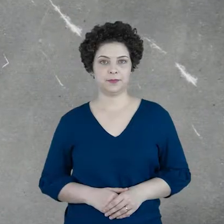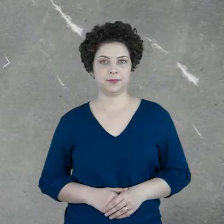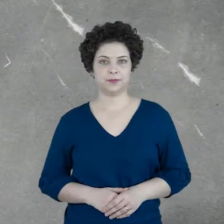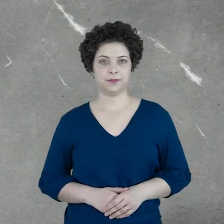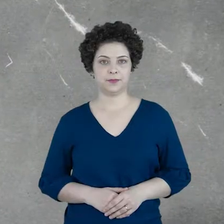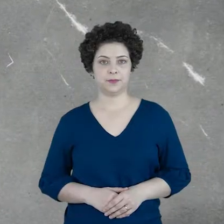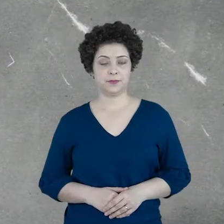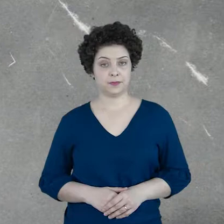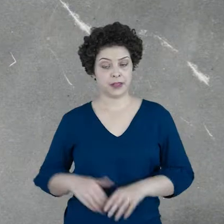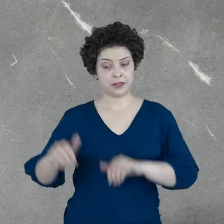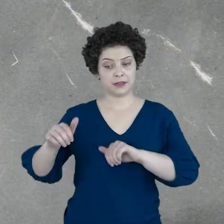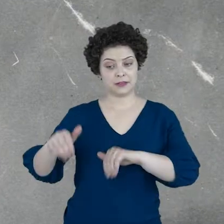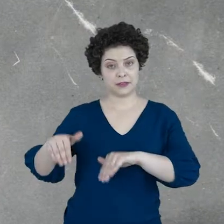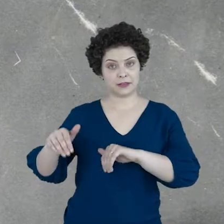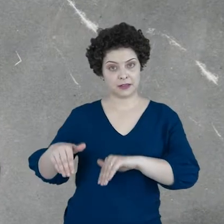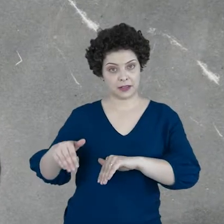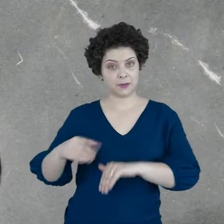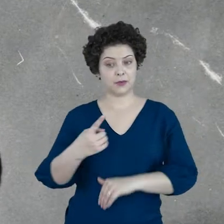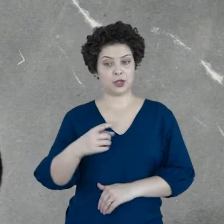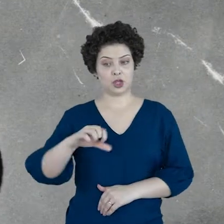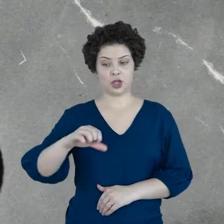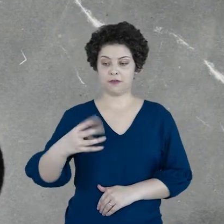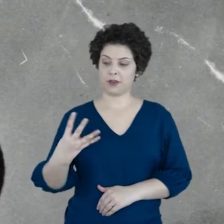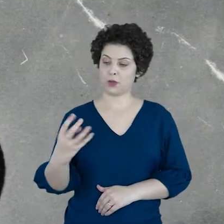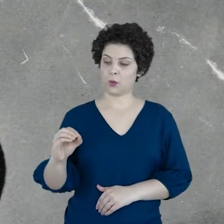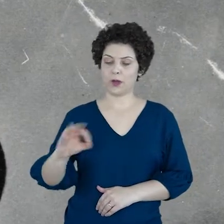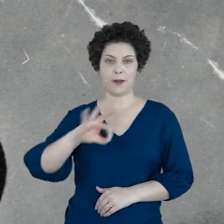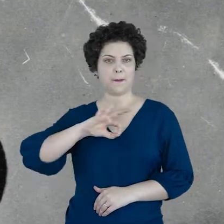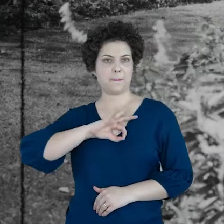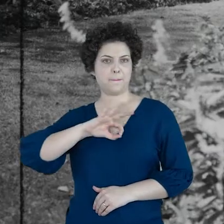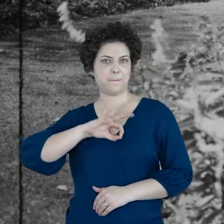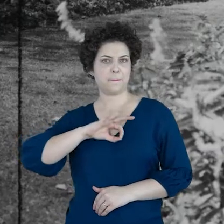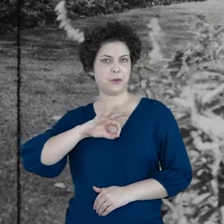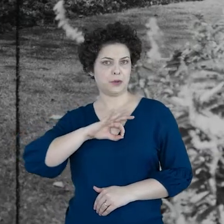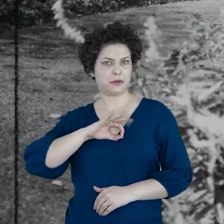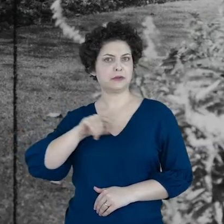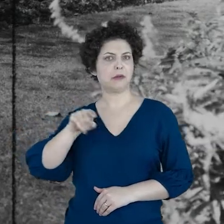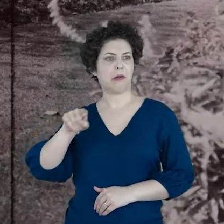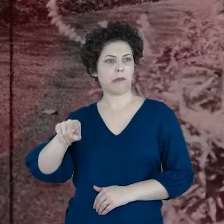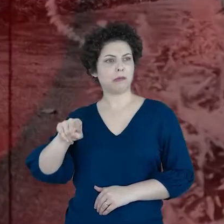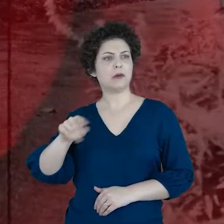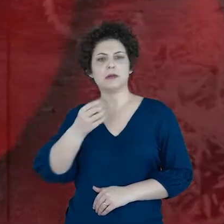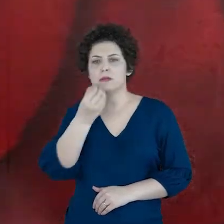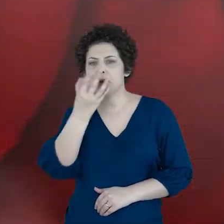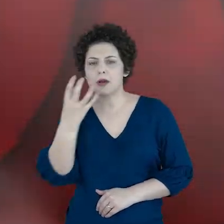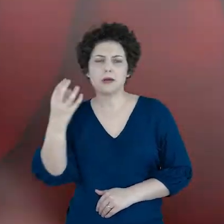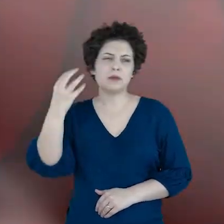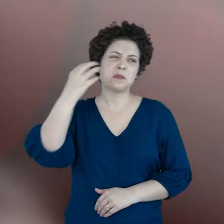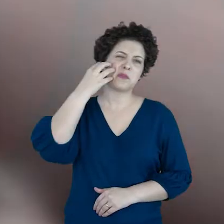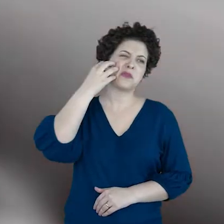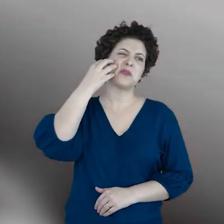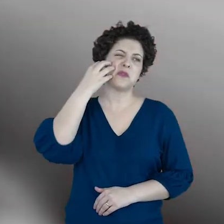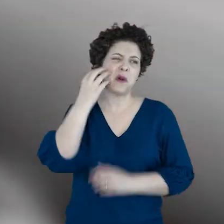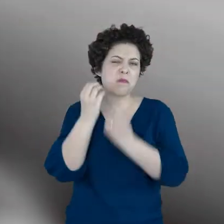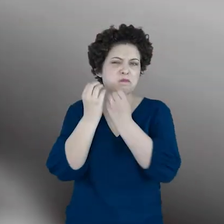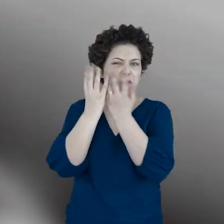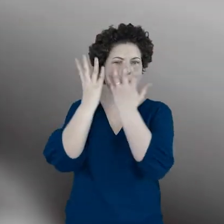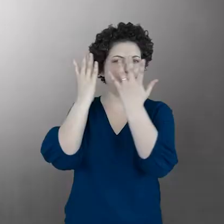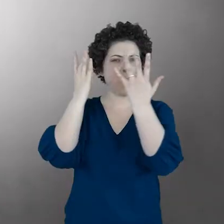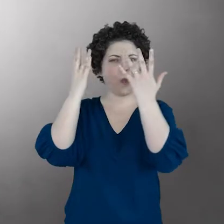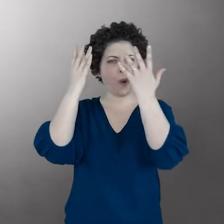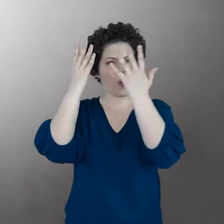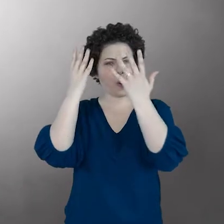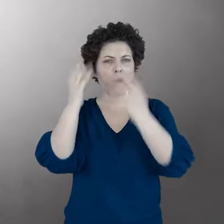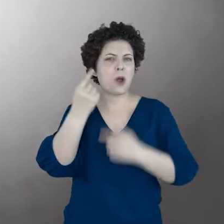Em setembro de 1940, um policial britânico arranhou o rosto no espinho de uma rosa.